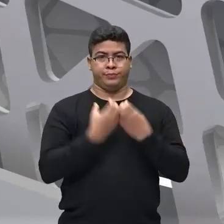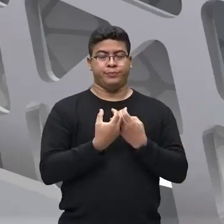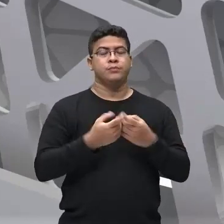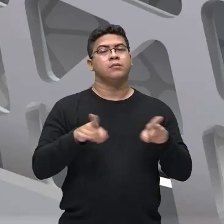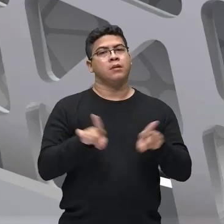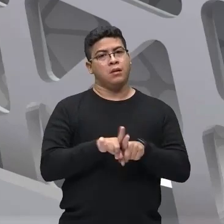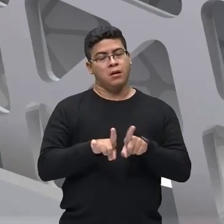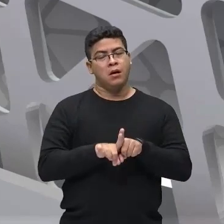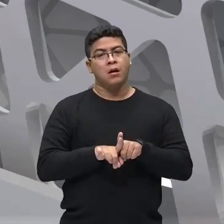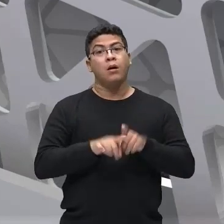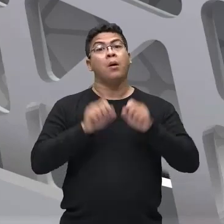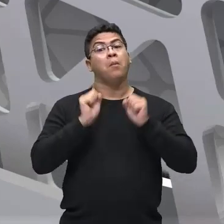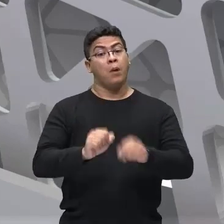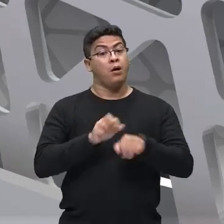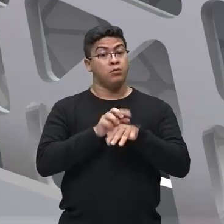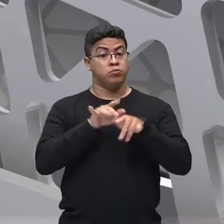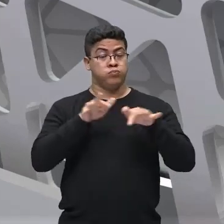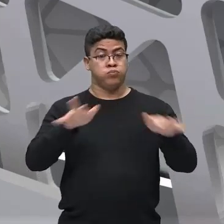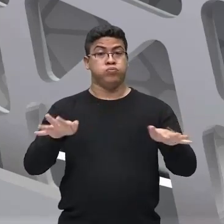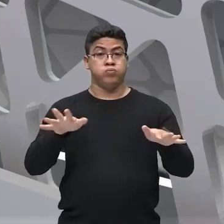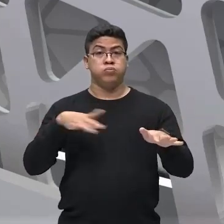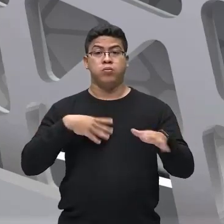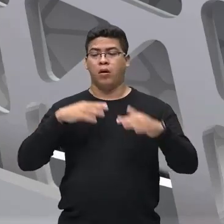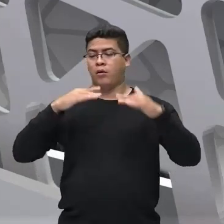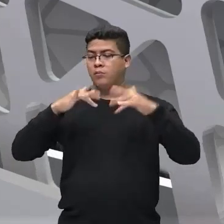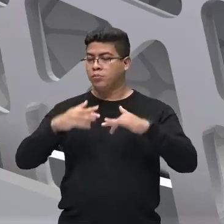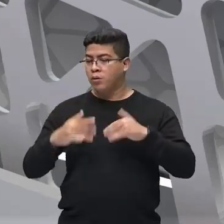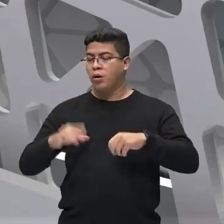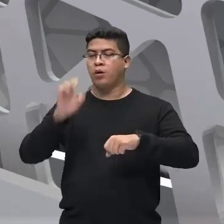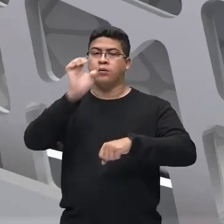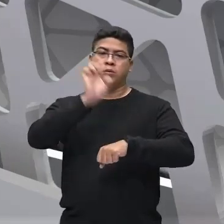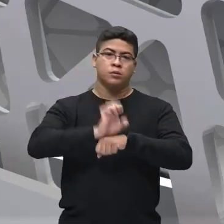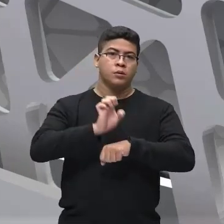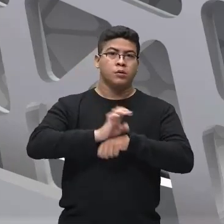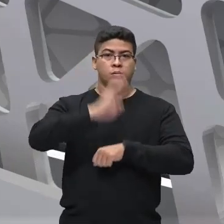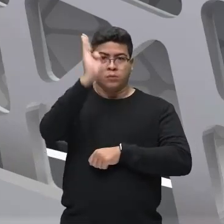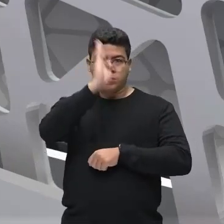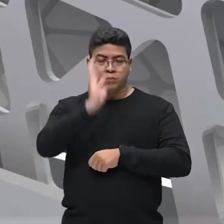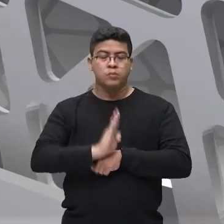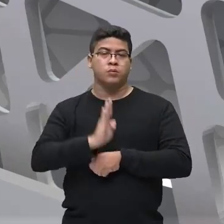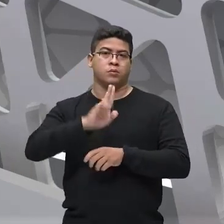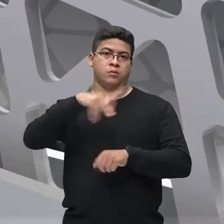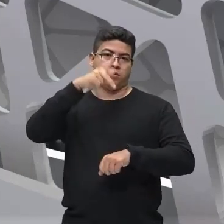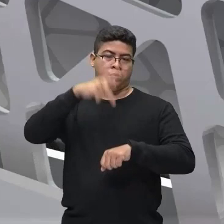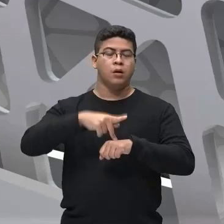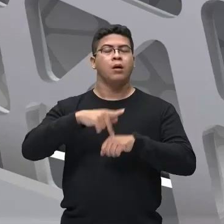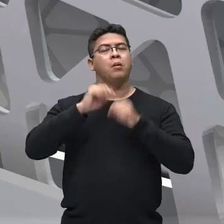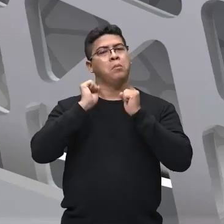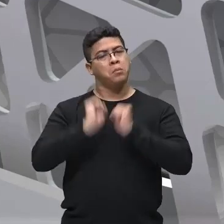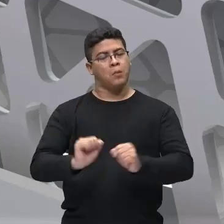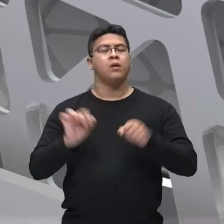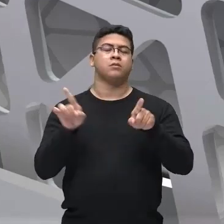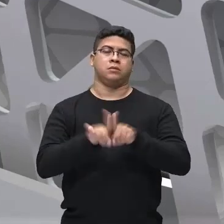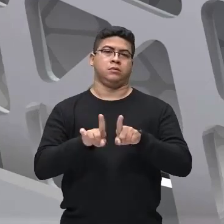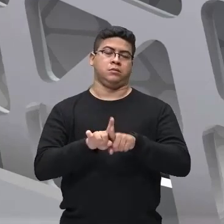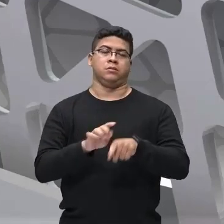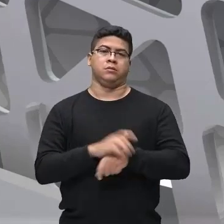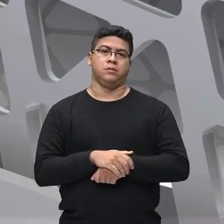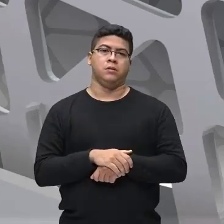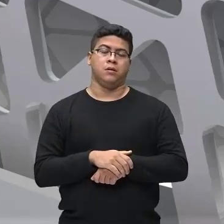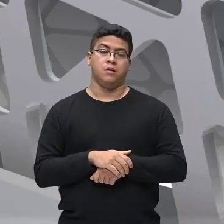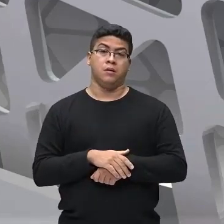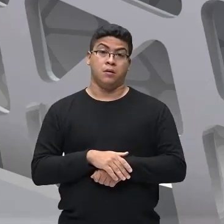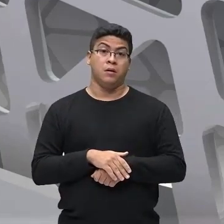se expandir para nossa cidade, nosso estado, nosso país. Vocês viram os exemplos aí que